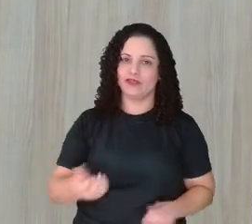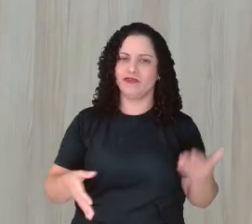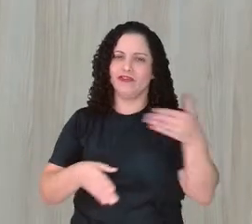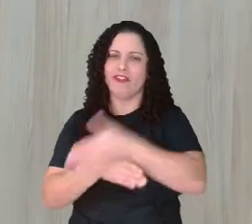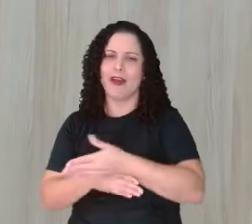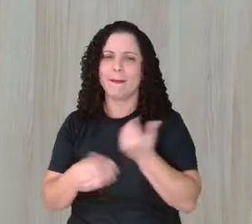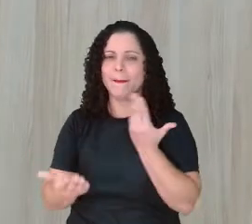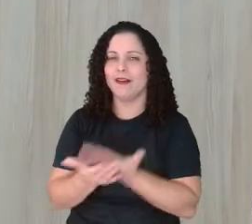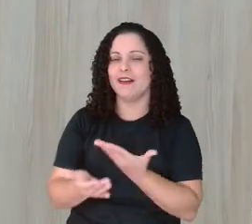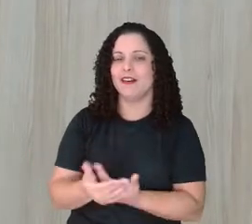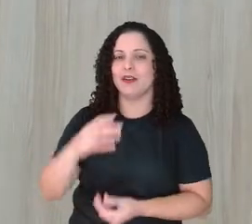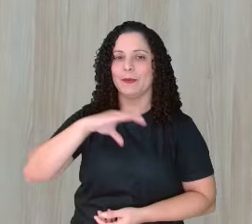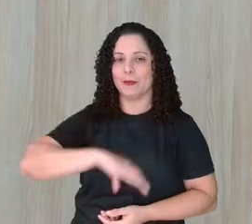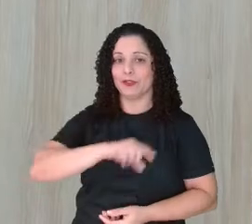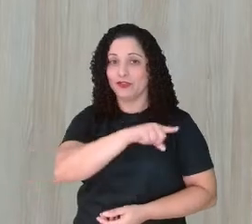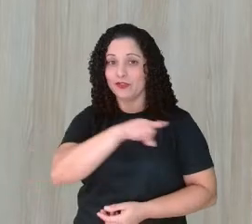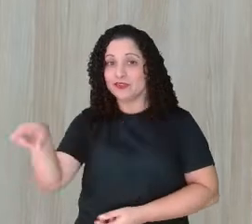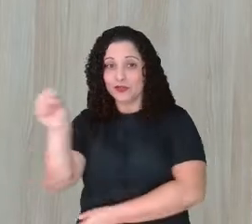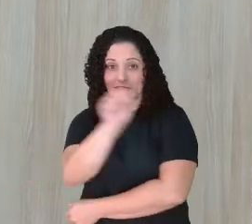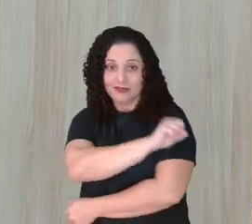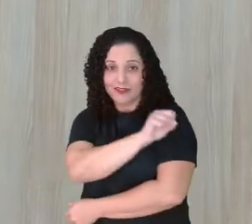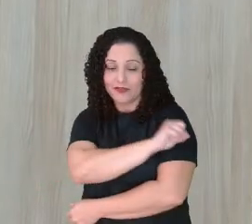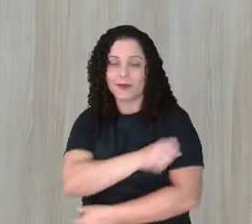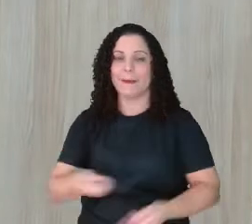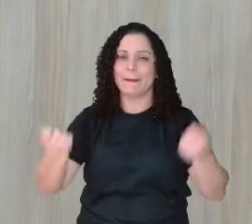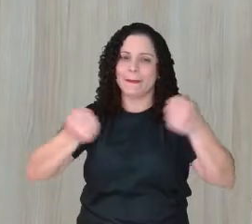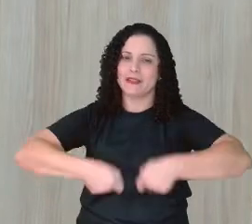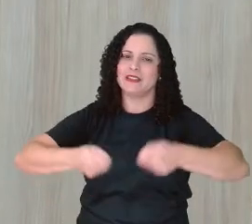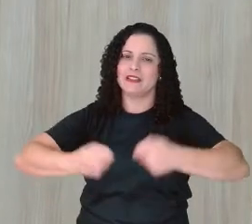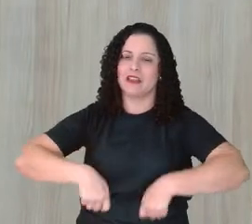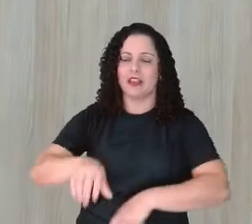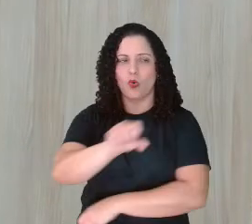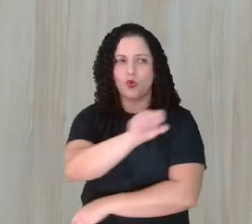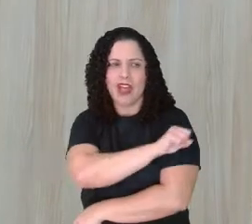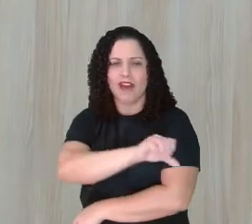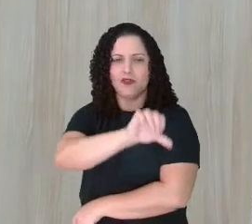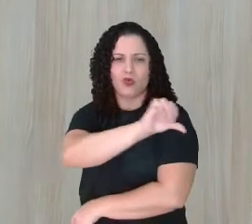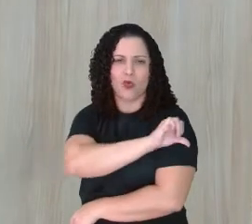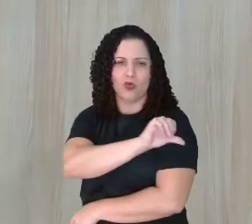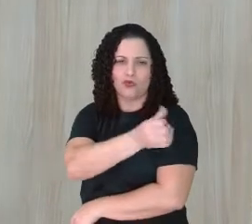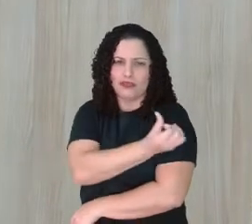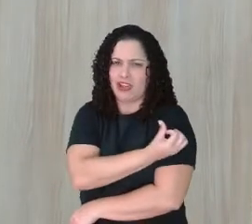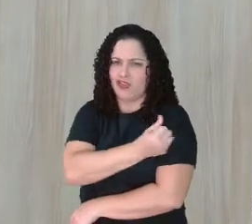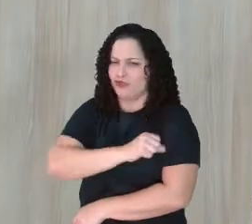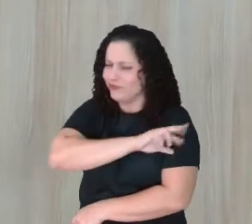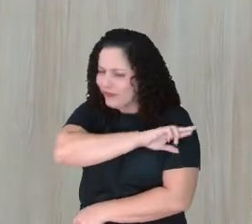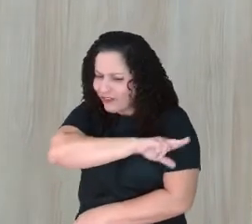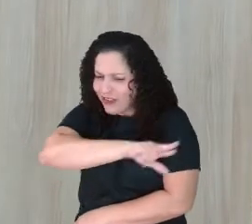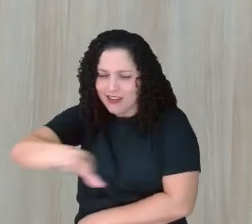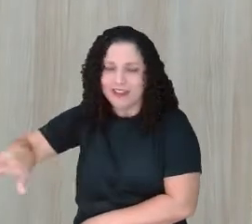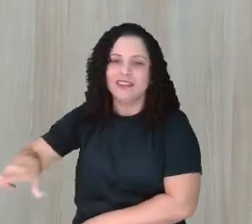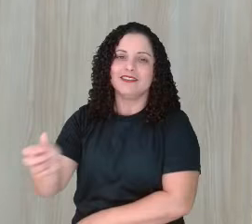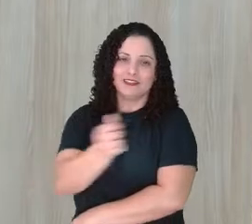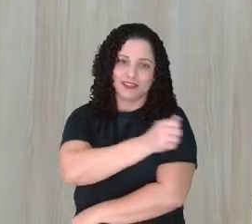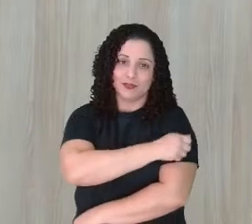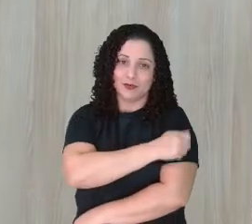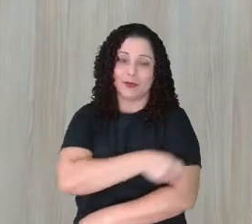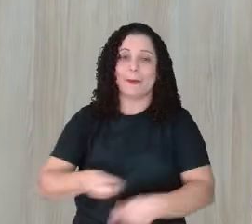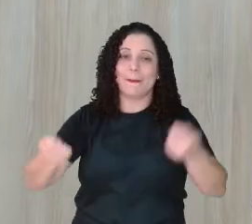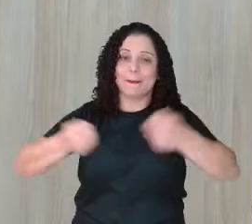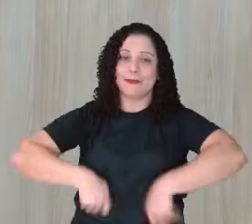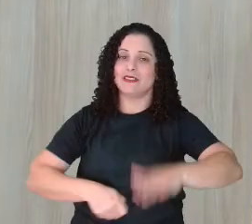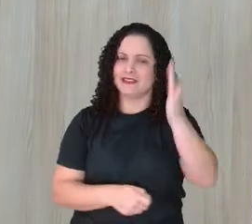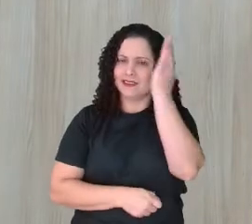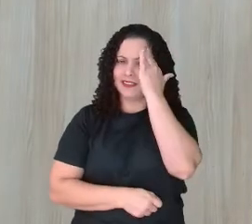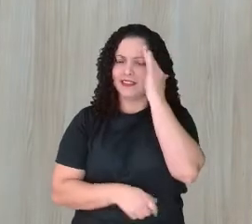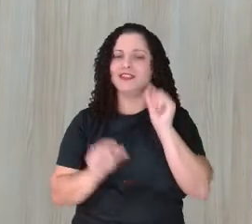portuguesa, você estudando do 8º ano, precisa entender, 8º, 9º, 6º, tá? Todos os nossos estudantes precisam